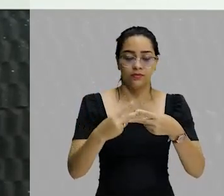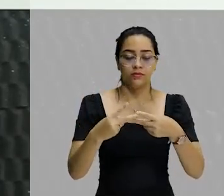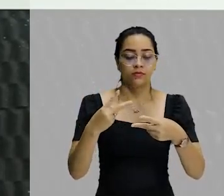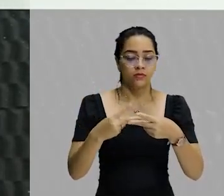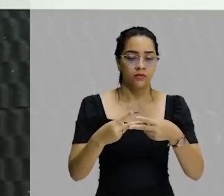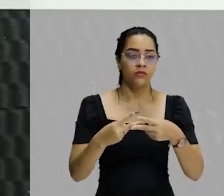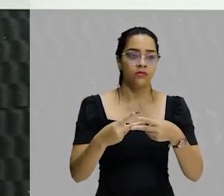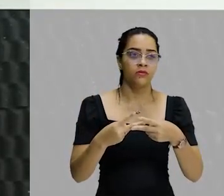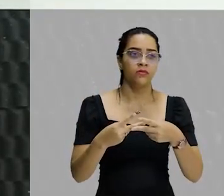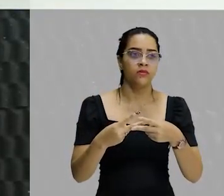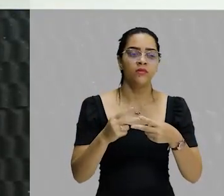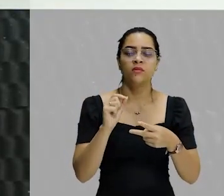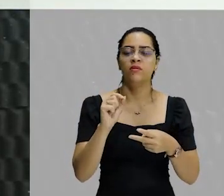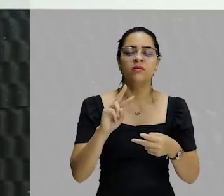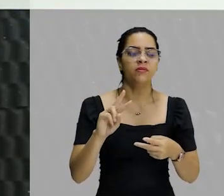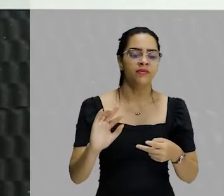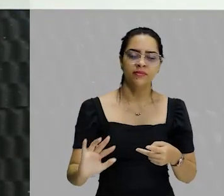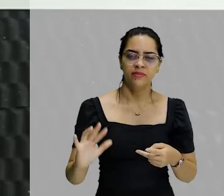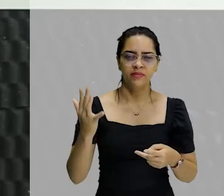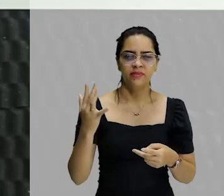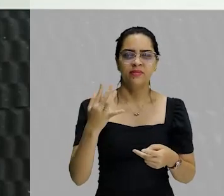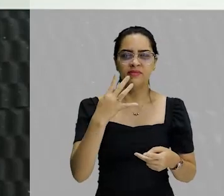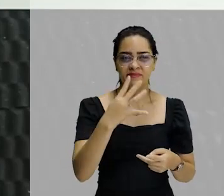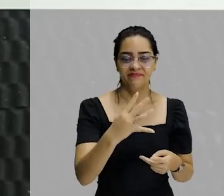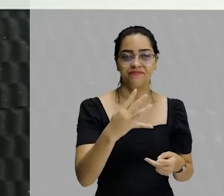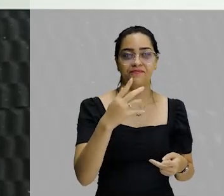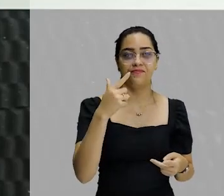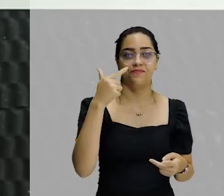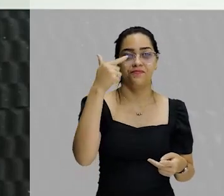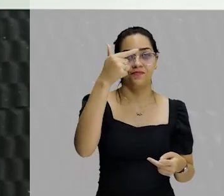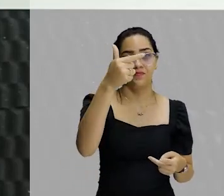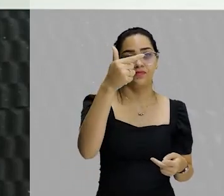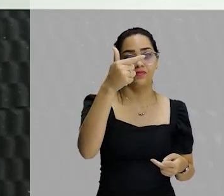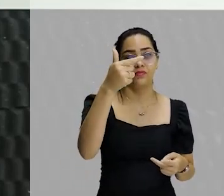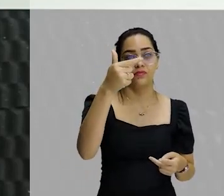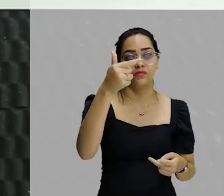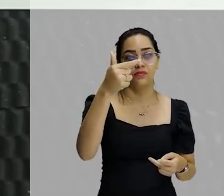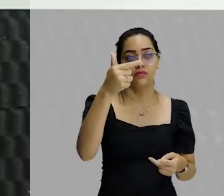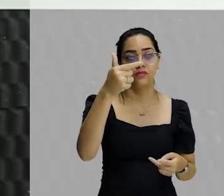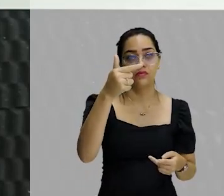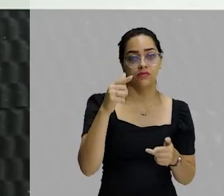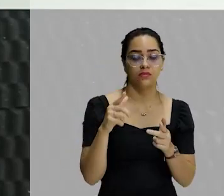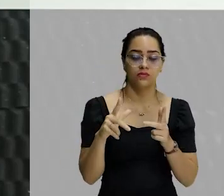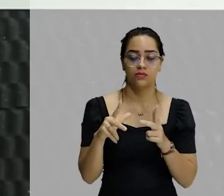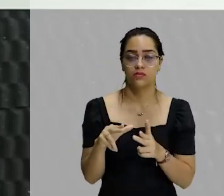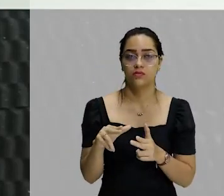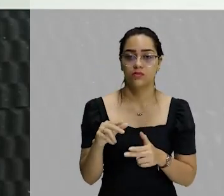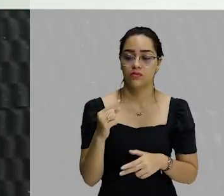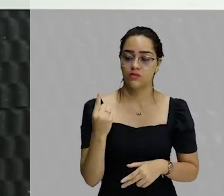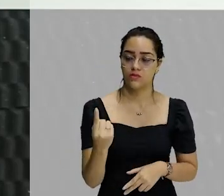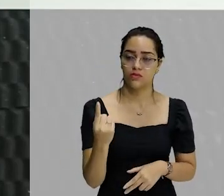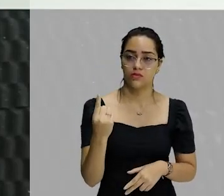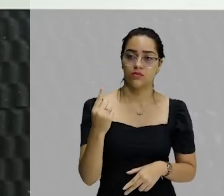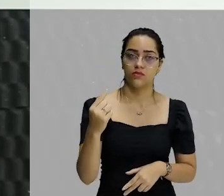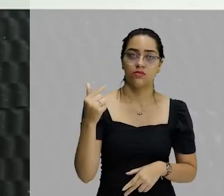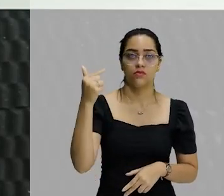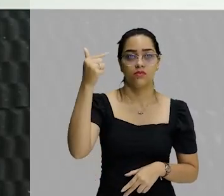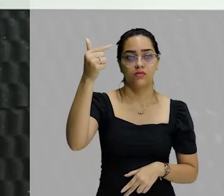Pitágoras, né, turma? Então, o que vai acontecer aqui? Ó? 4 ao quadrado vai ser igual a 1 ao